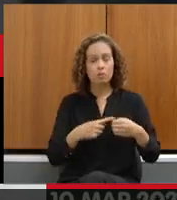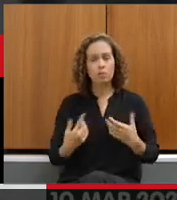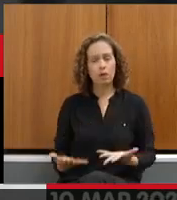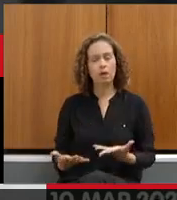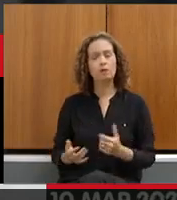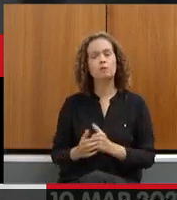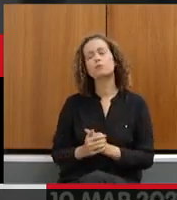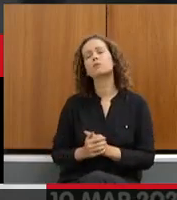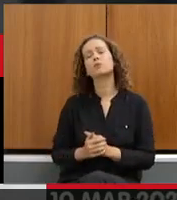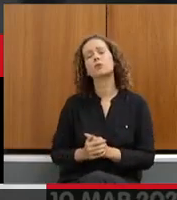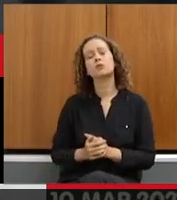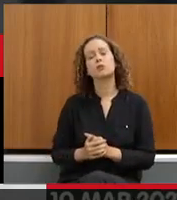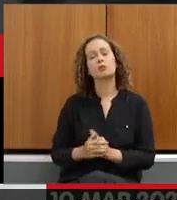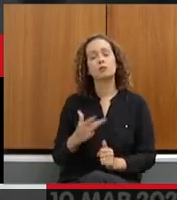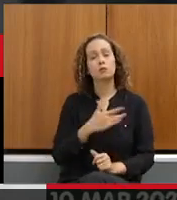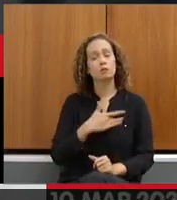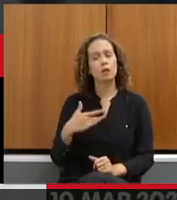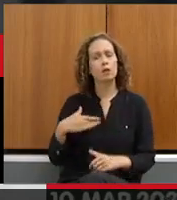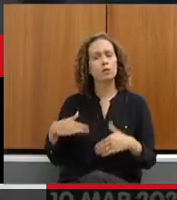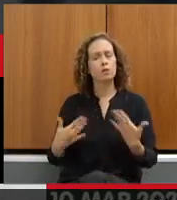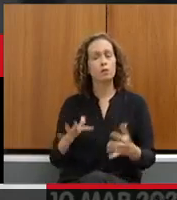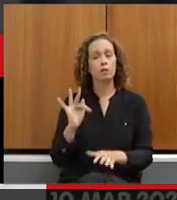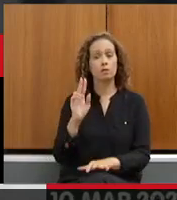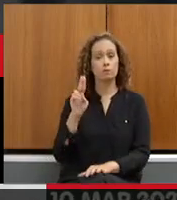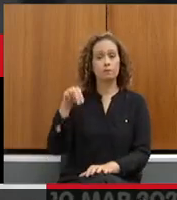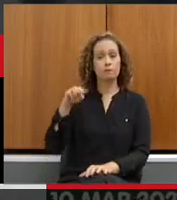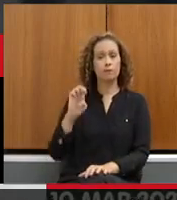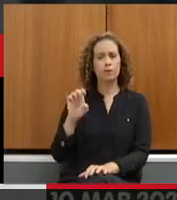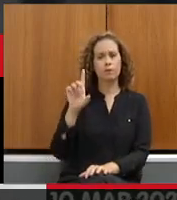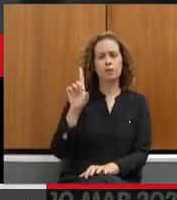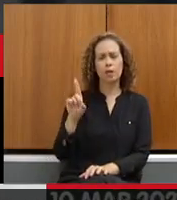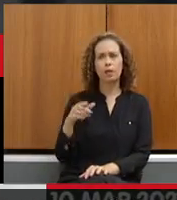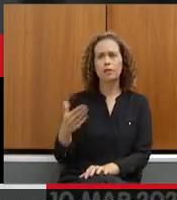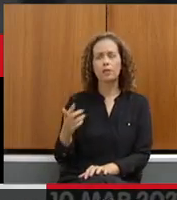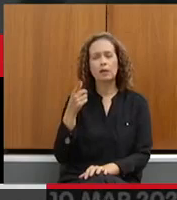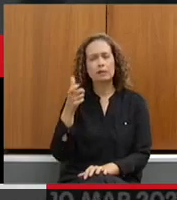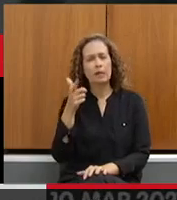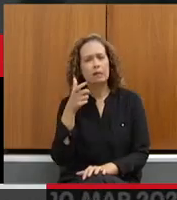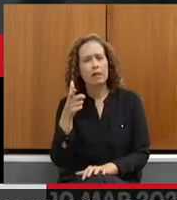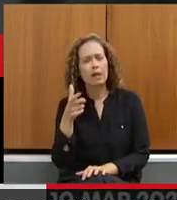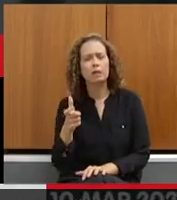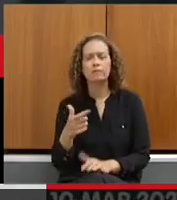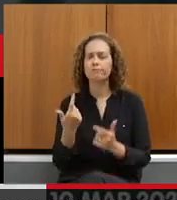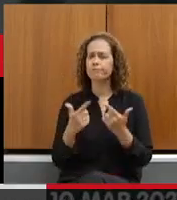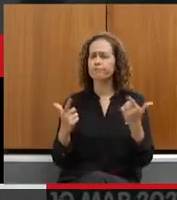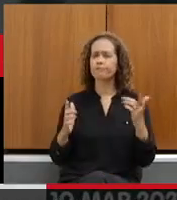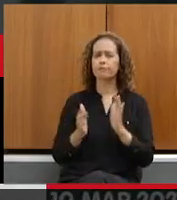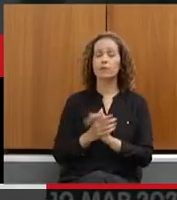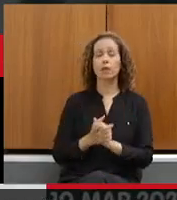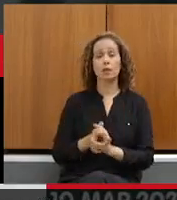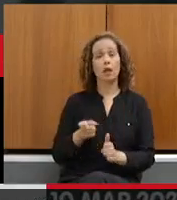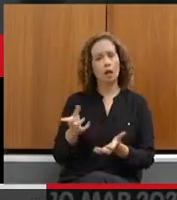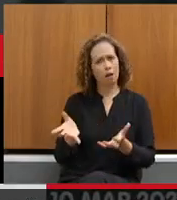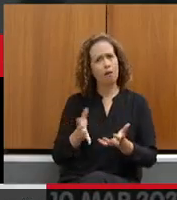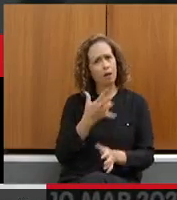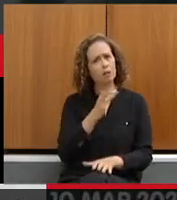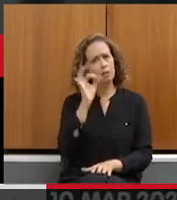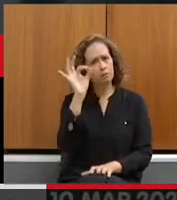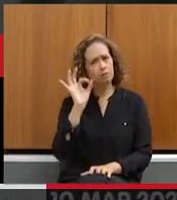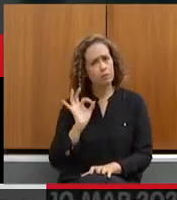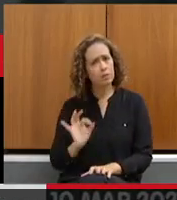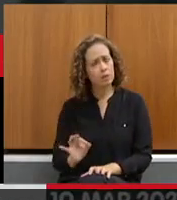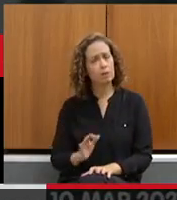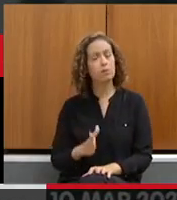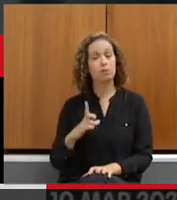funed o de forma nenhuma houve restrição de forma nenhuma interesse que a funed não chega aos 100 porcento o que nós